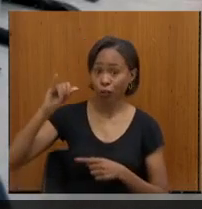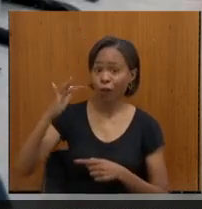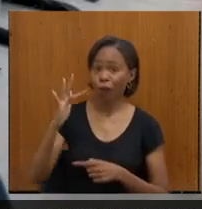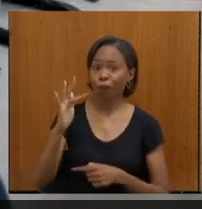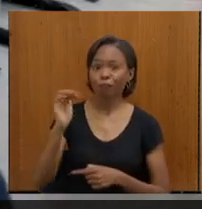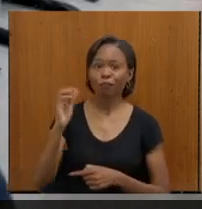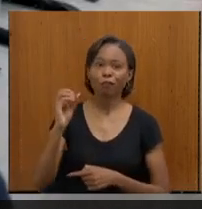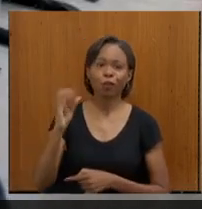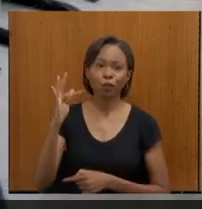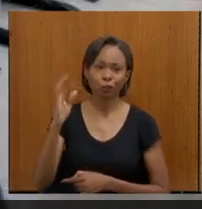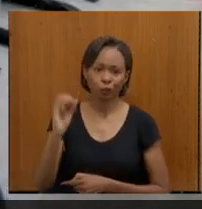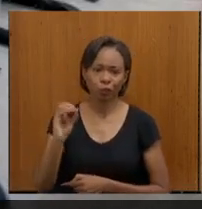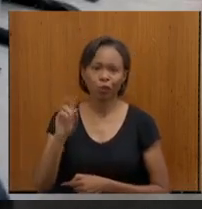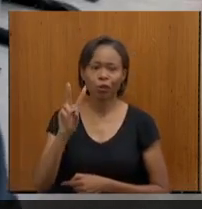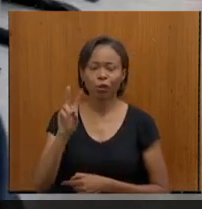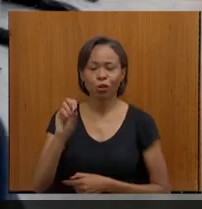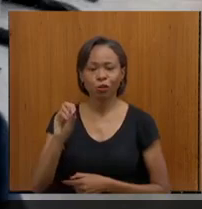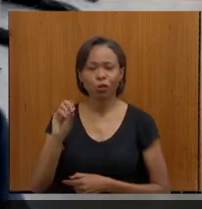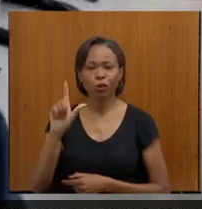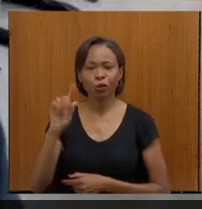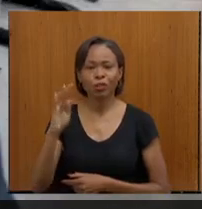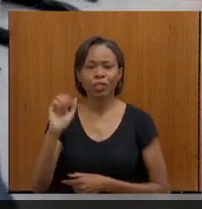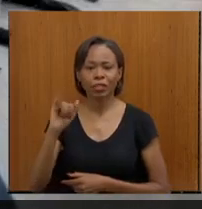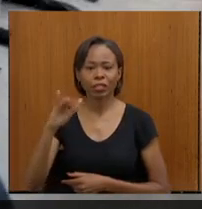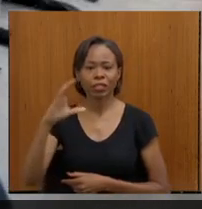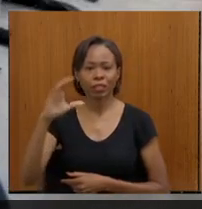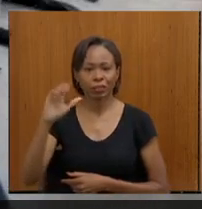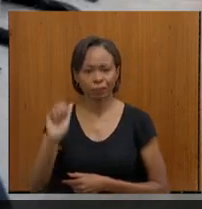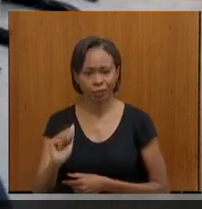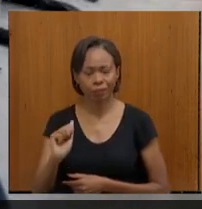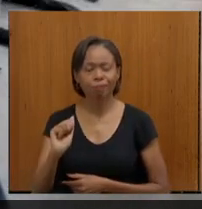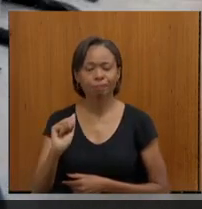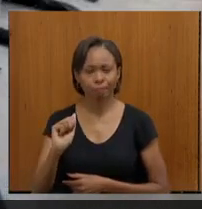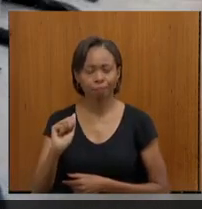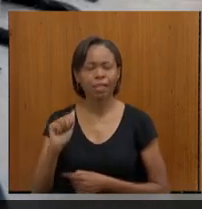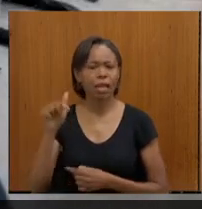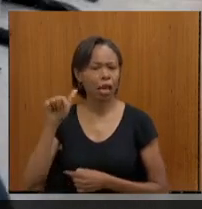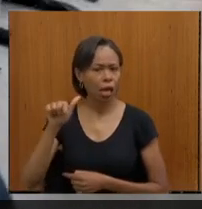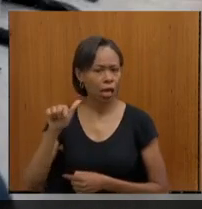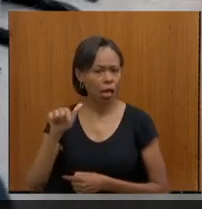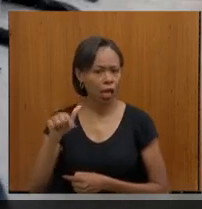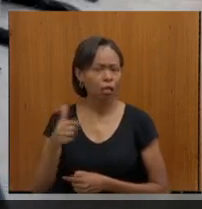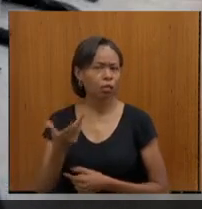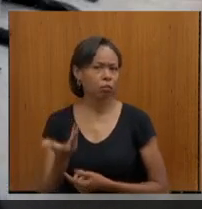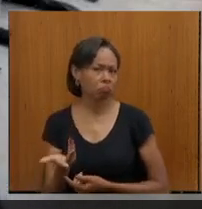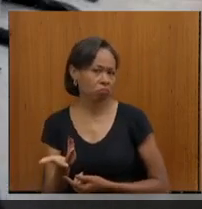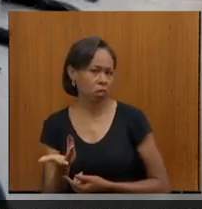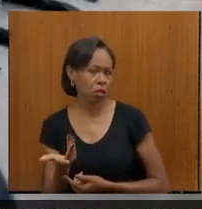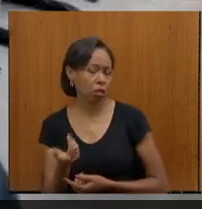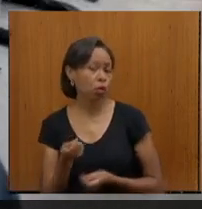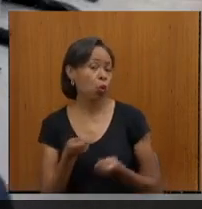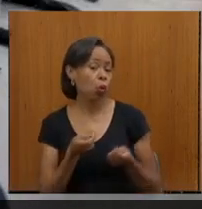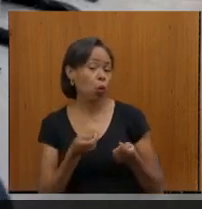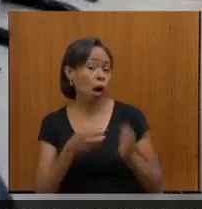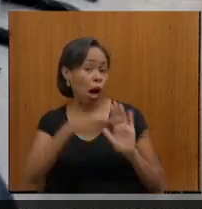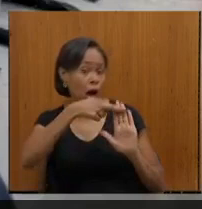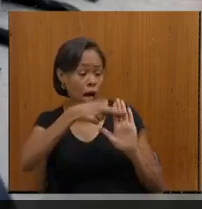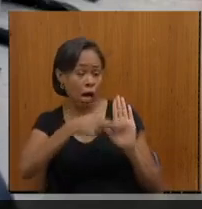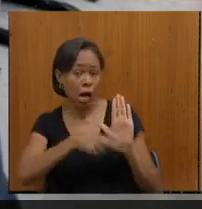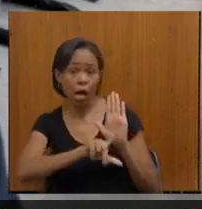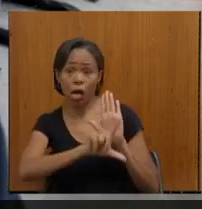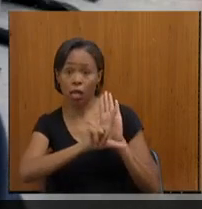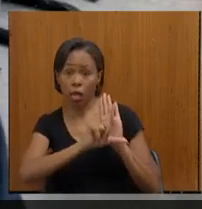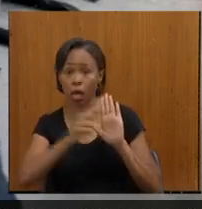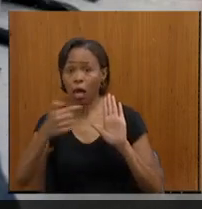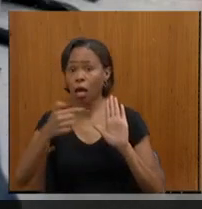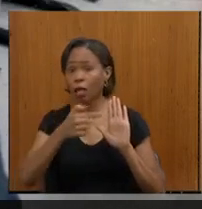acho que eu na fortaleça e contar com essa bagunça ou na regulação e permite o